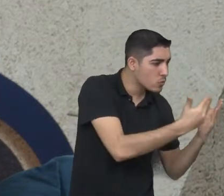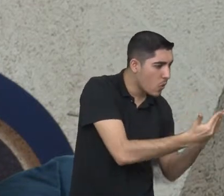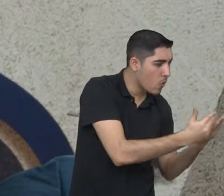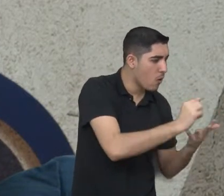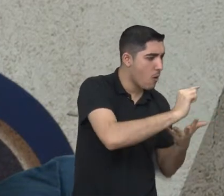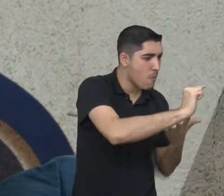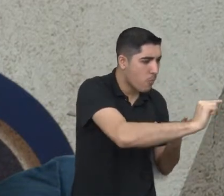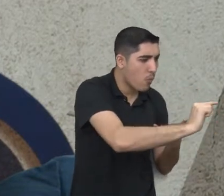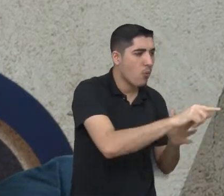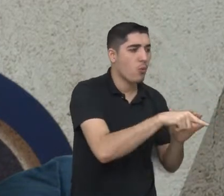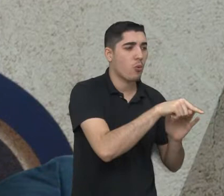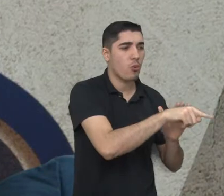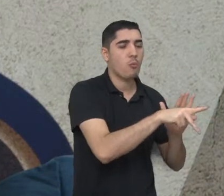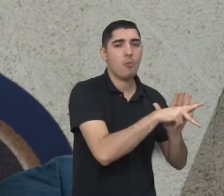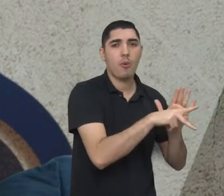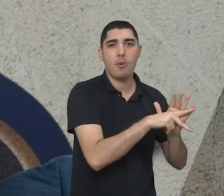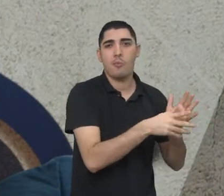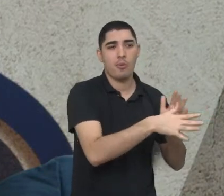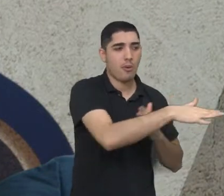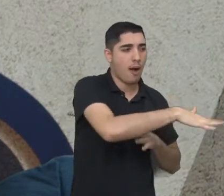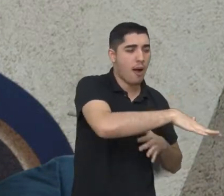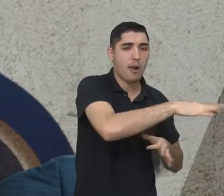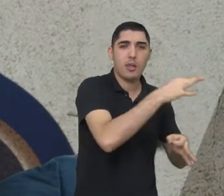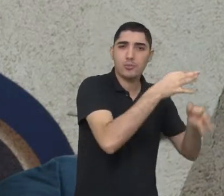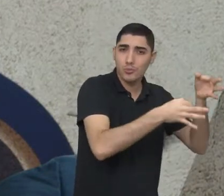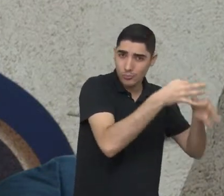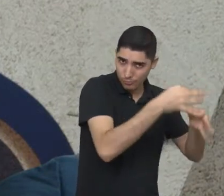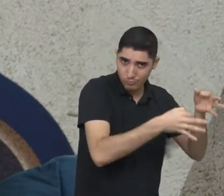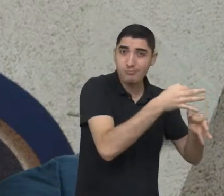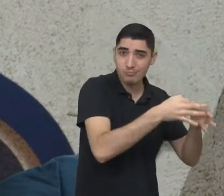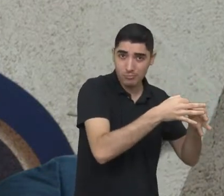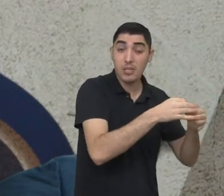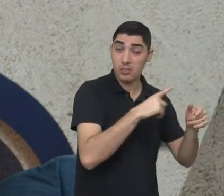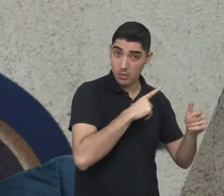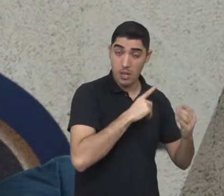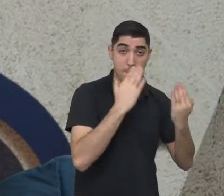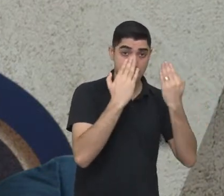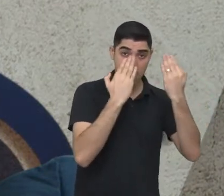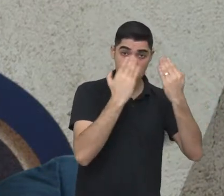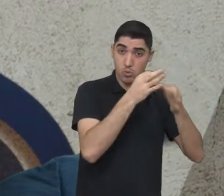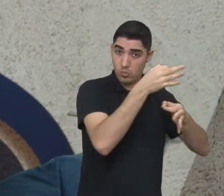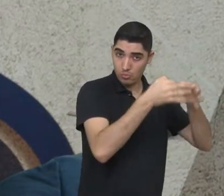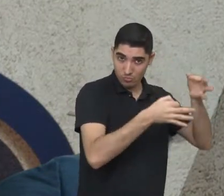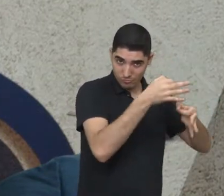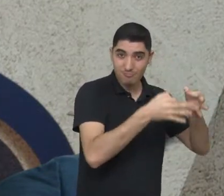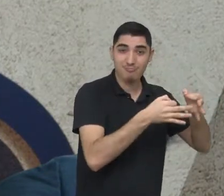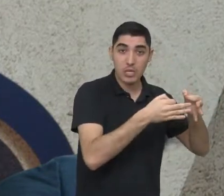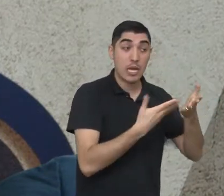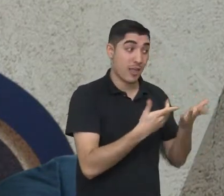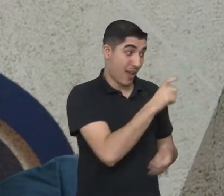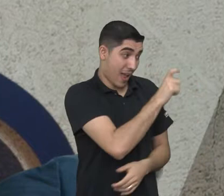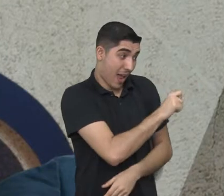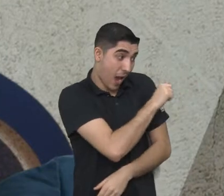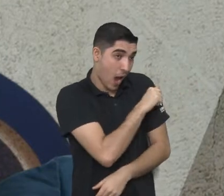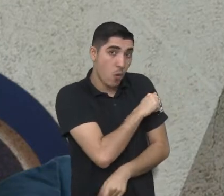vai passar, por exemplo, em algo do setor judiciário, existe a psicologia jurídica. Então, o aluno ele vai